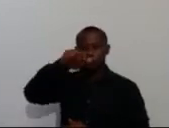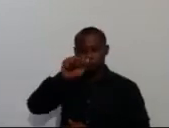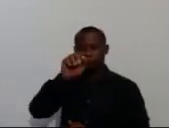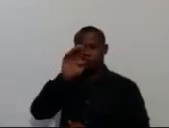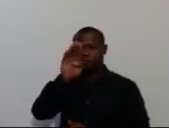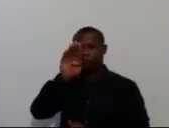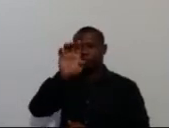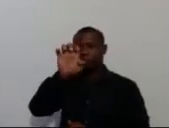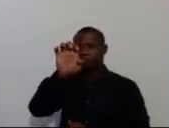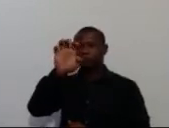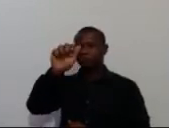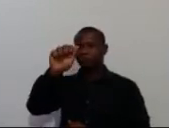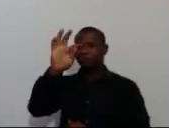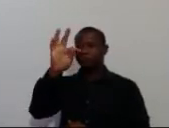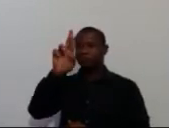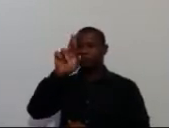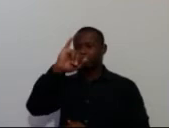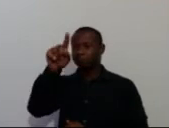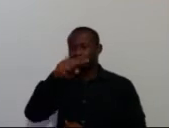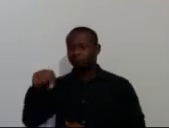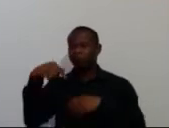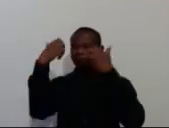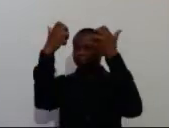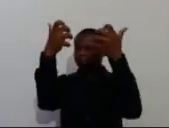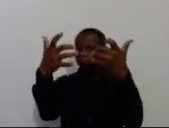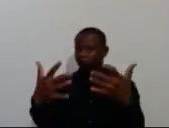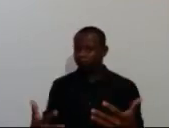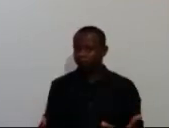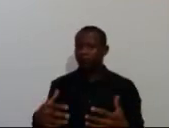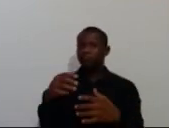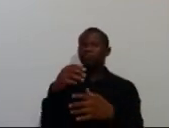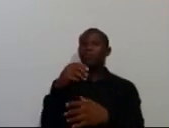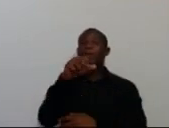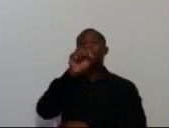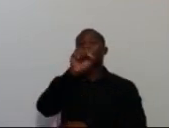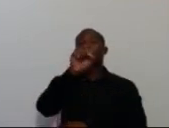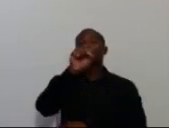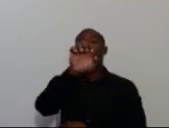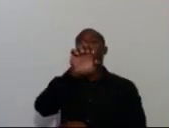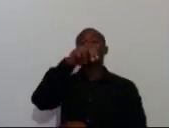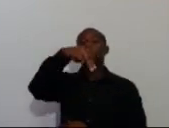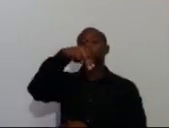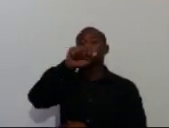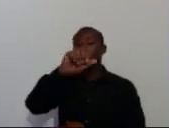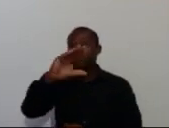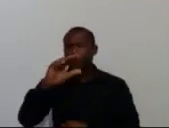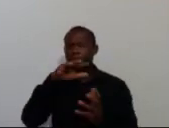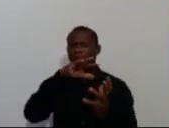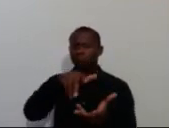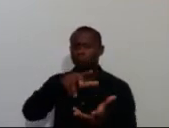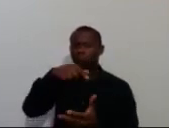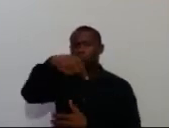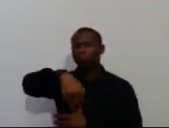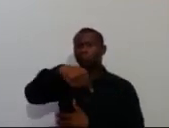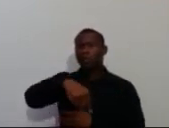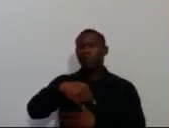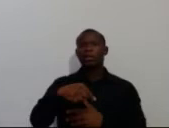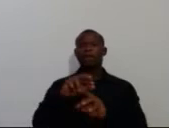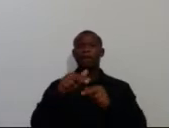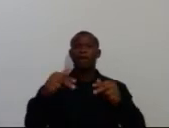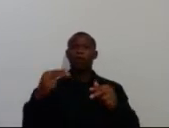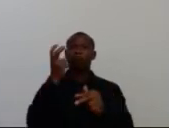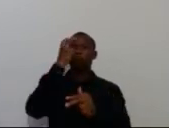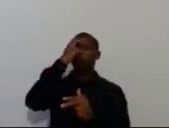que o SENAC, neste mundo de uma diversidade imensa, onde a tecnologia